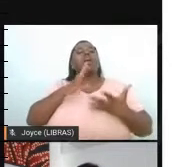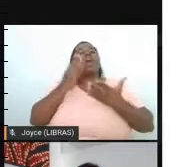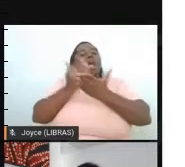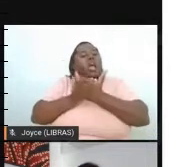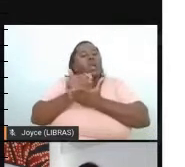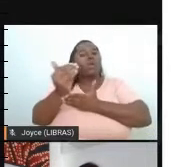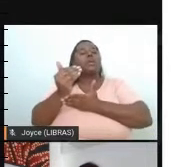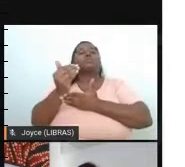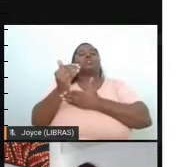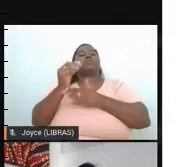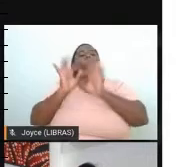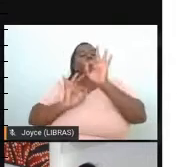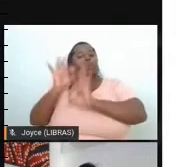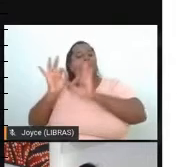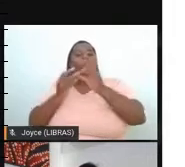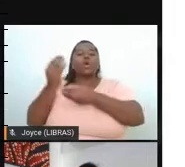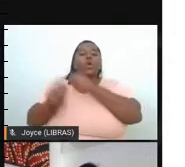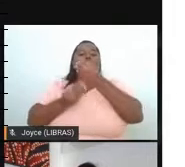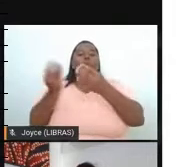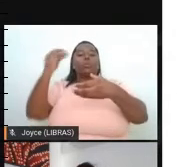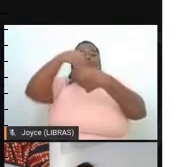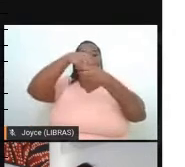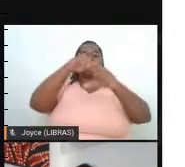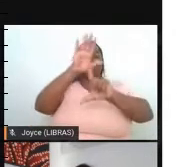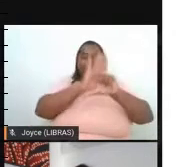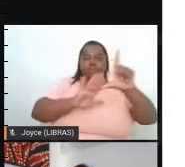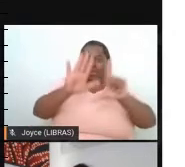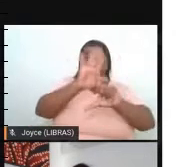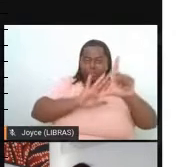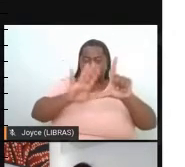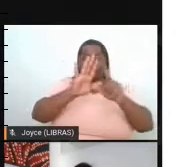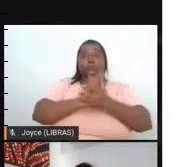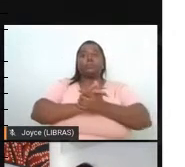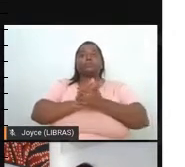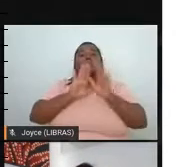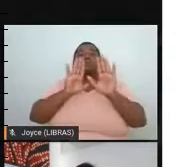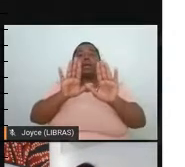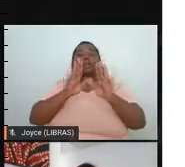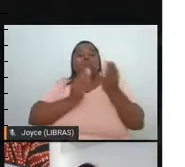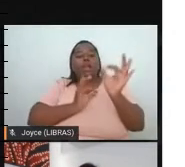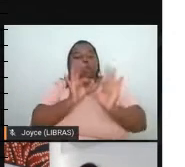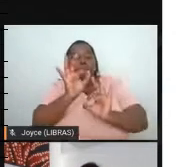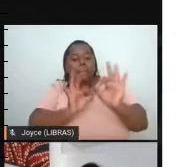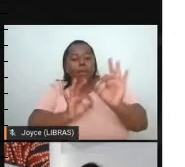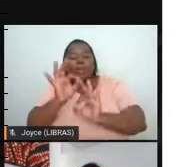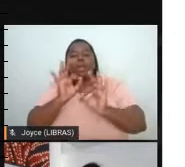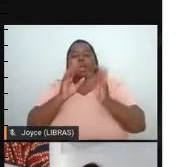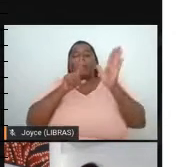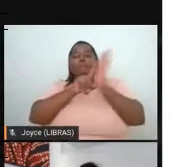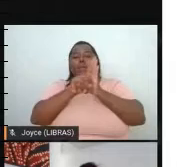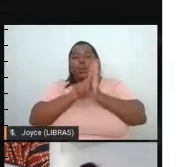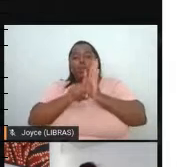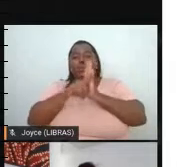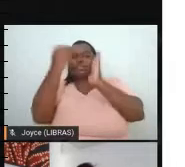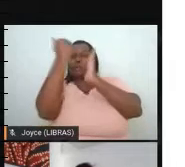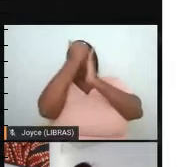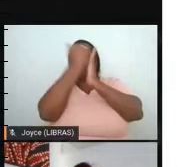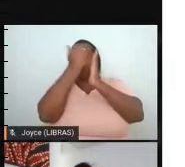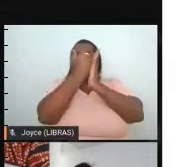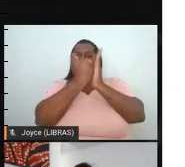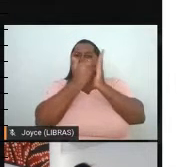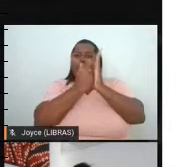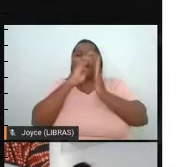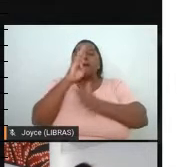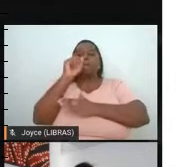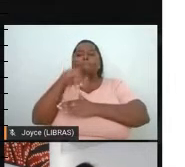no ambiente, tá? Para elaborar esse banco de questões, né, questionários, essas ferramentas, o docente precisa investir